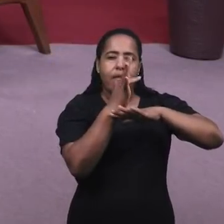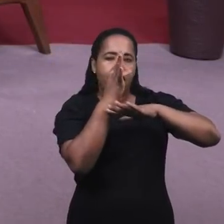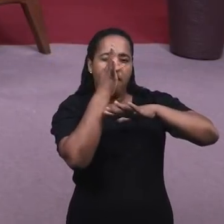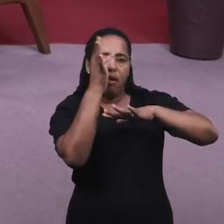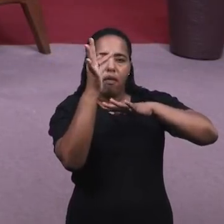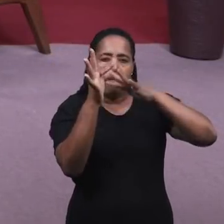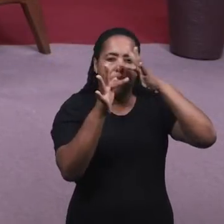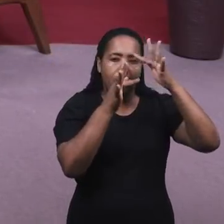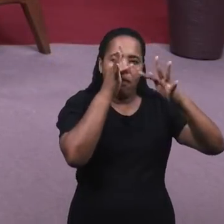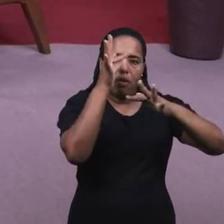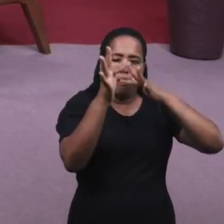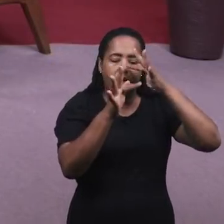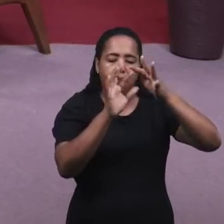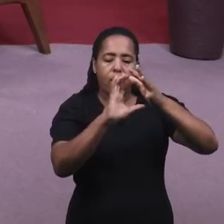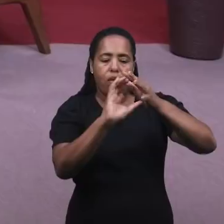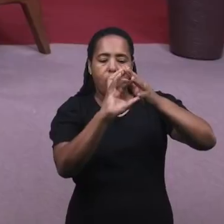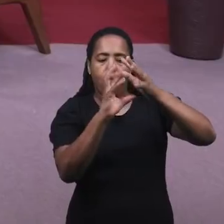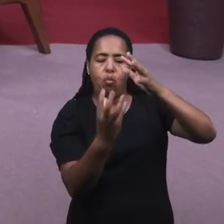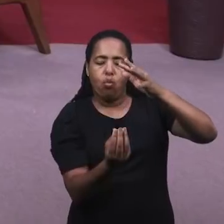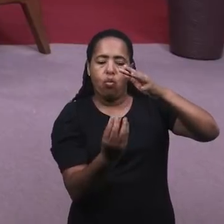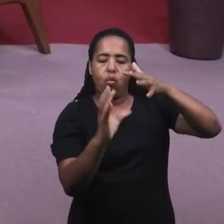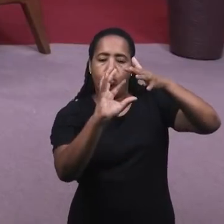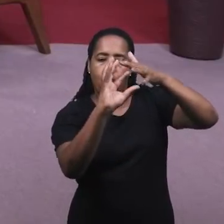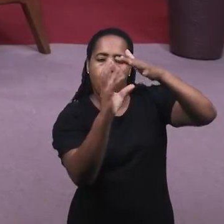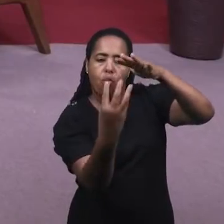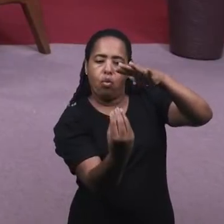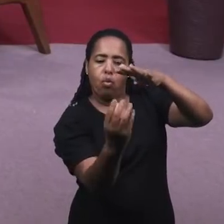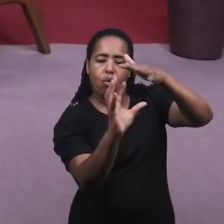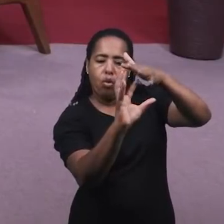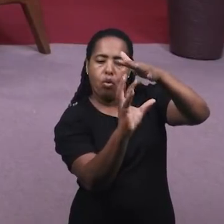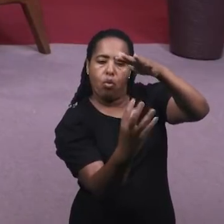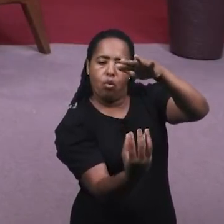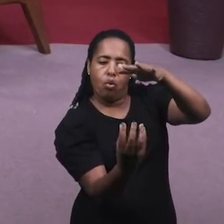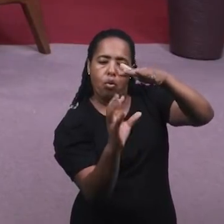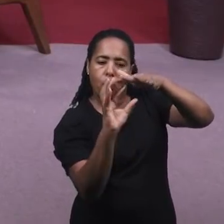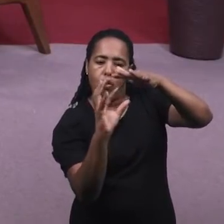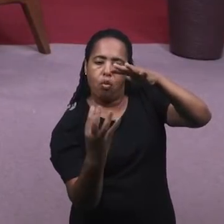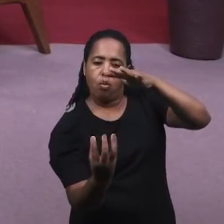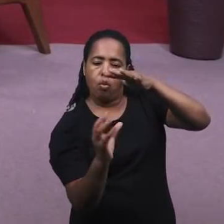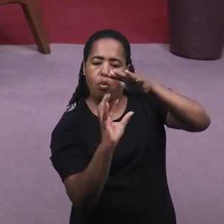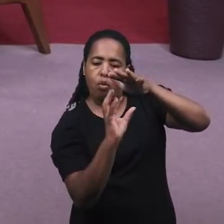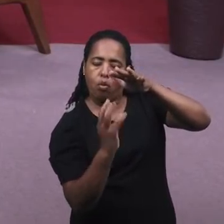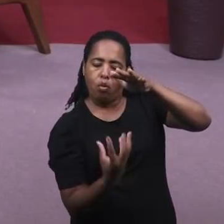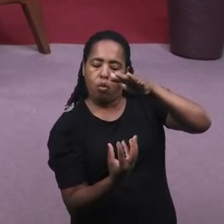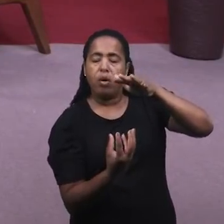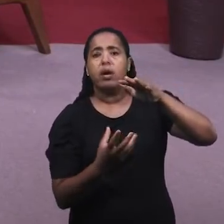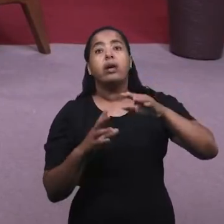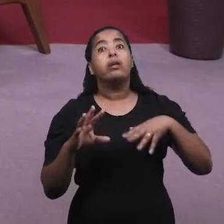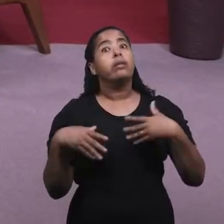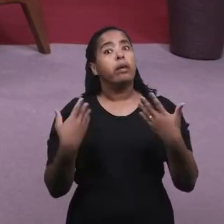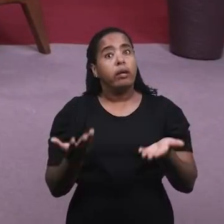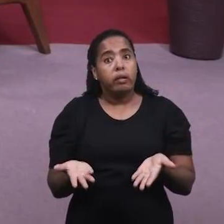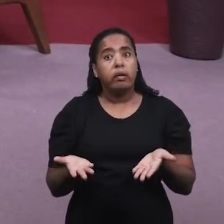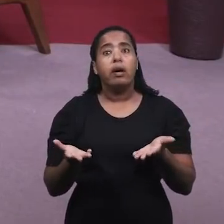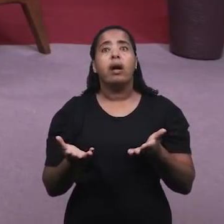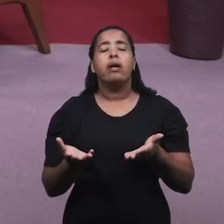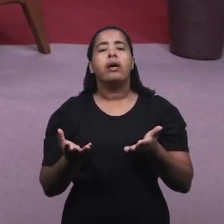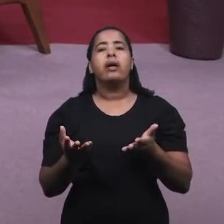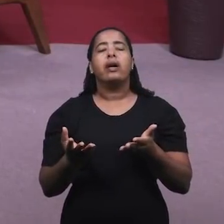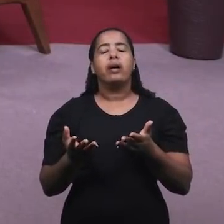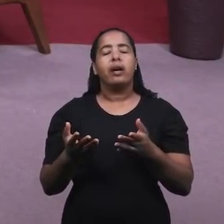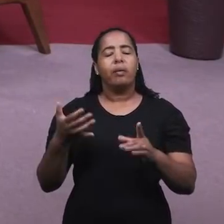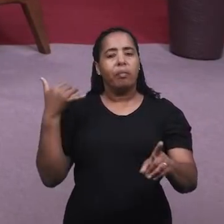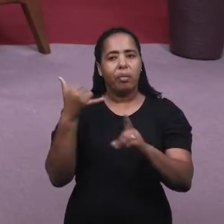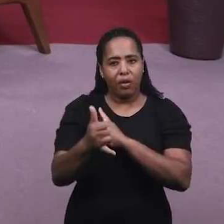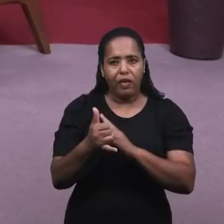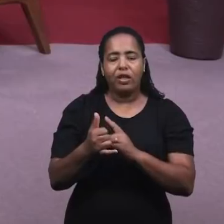né? Mais ela produz, não é? Então esse é tudo um aspecto muito, muito profético, muito maravilhoso. Jesus é o sol da